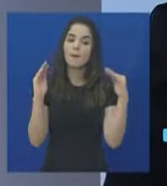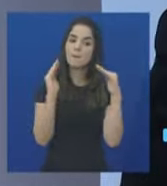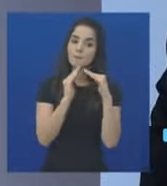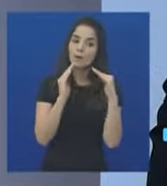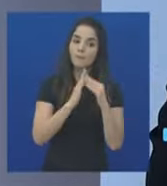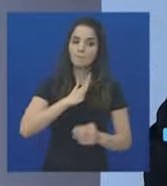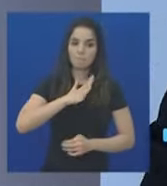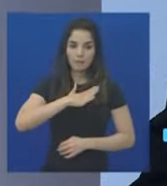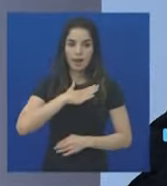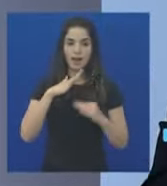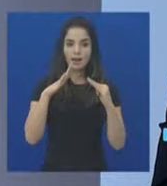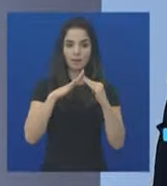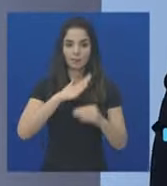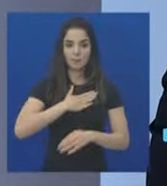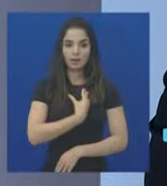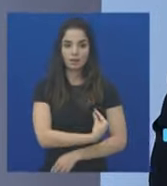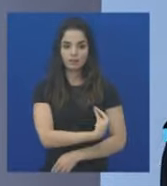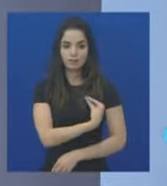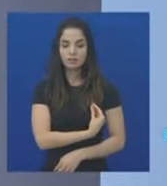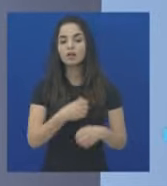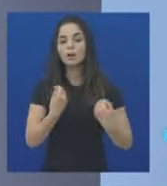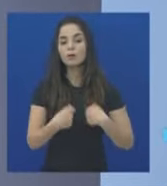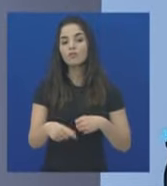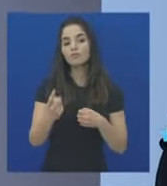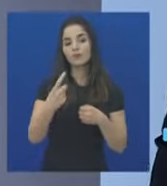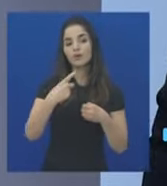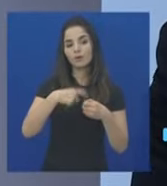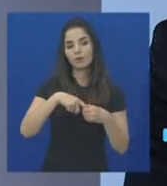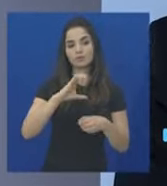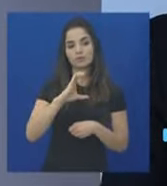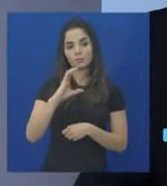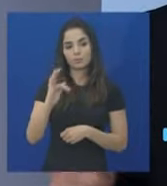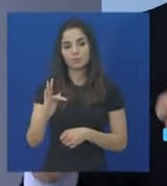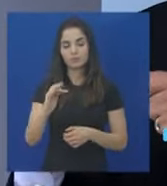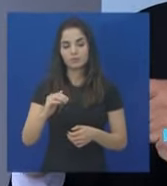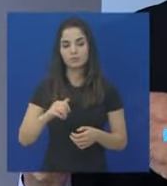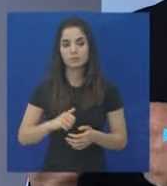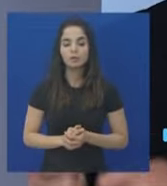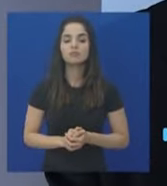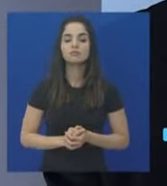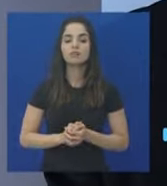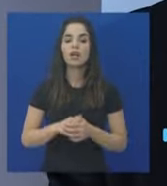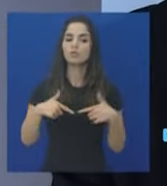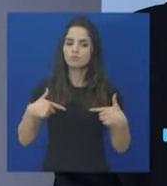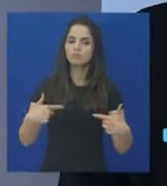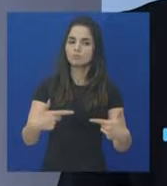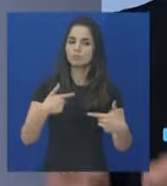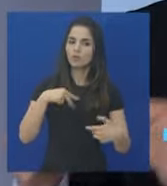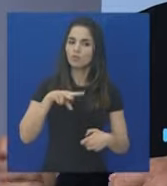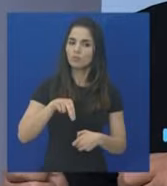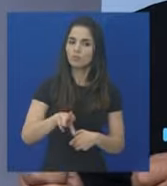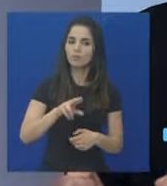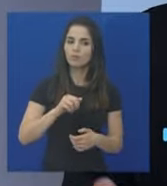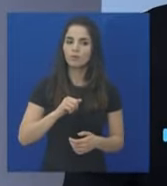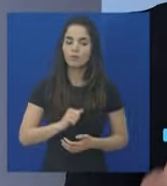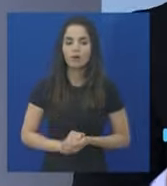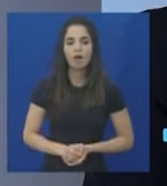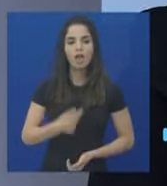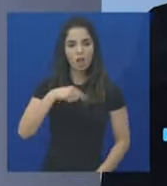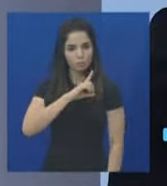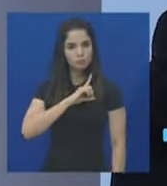que precisa ser novamente implantado em Cabo Frio. E nós vamos fazer isso. Eu, como sou deputado, e você, como foi